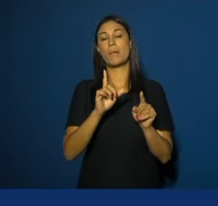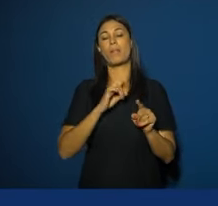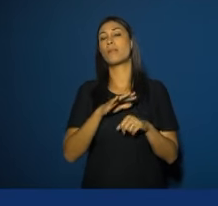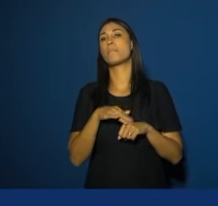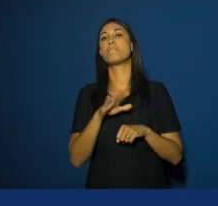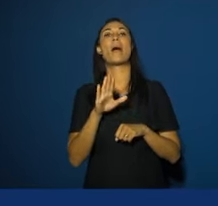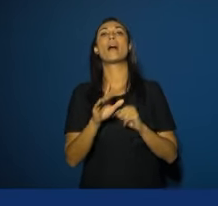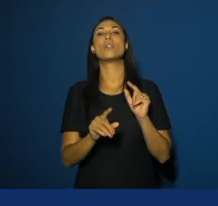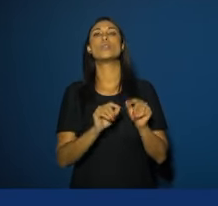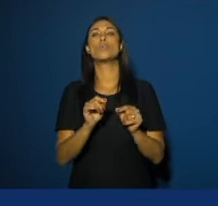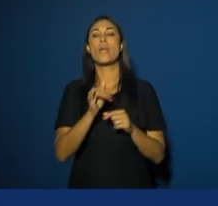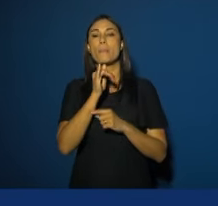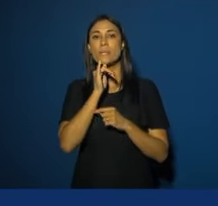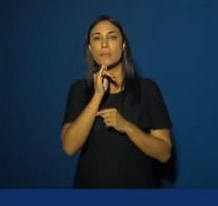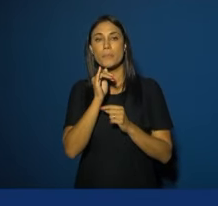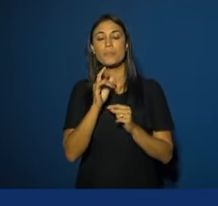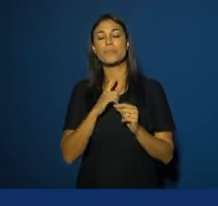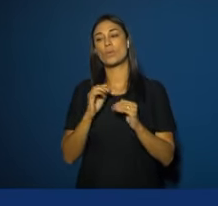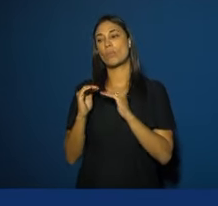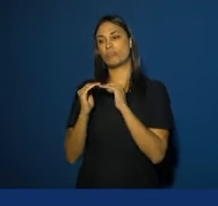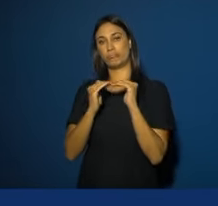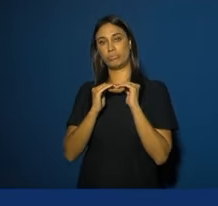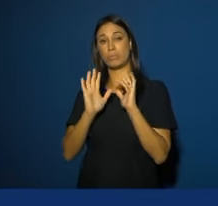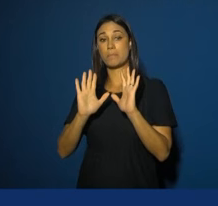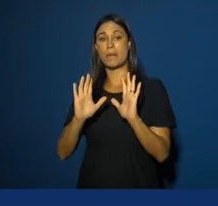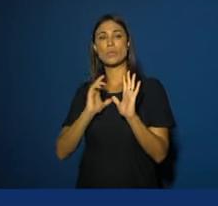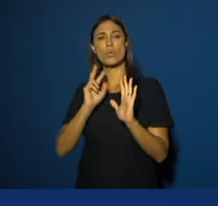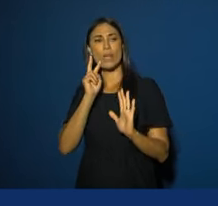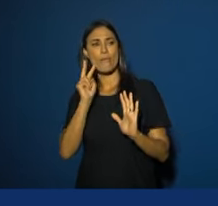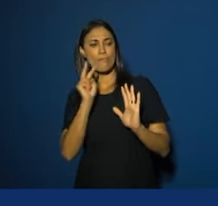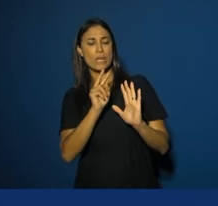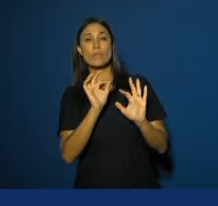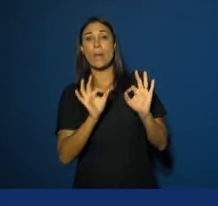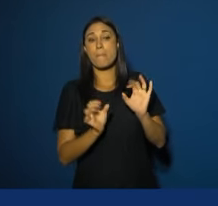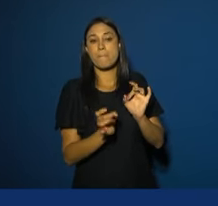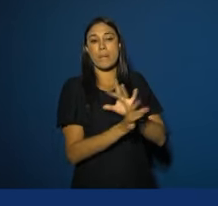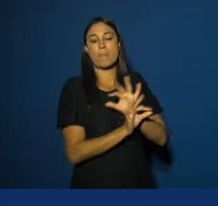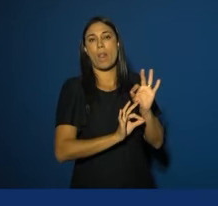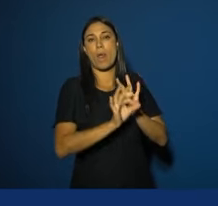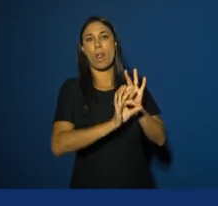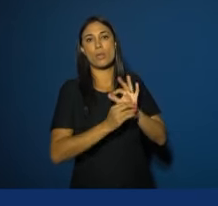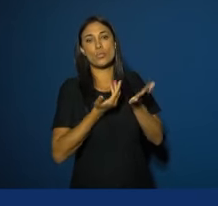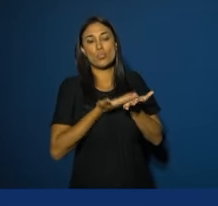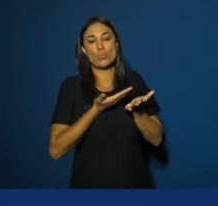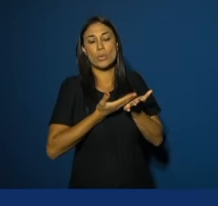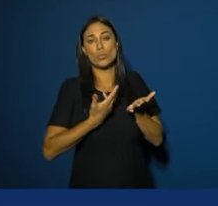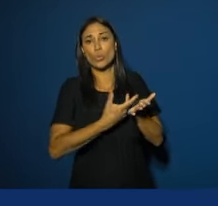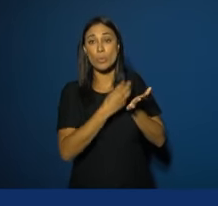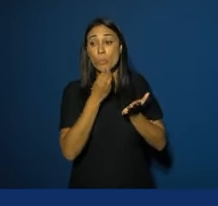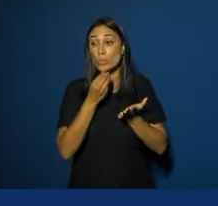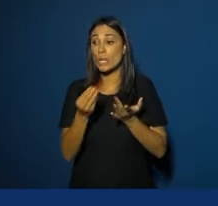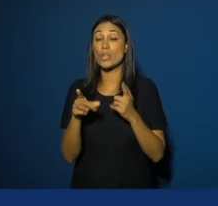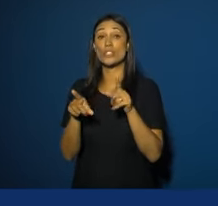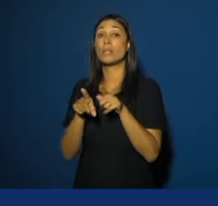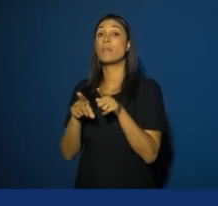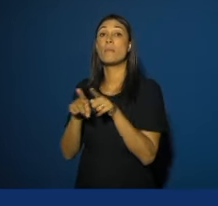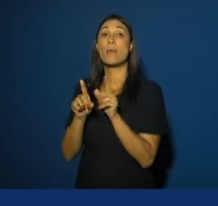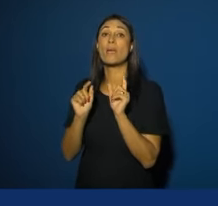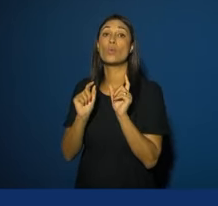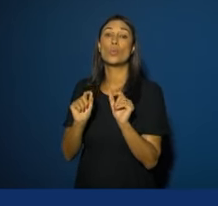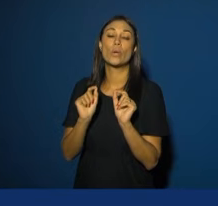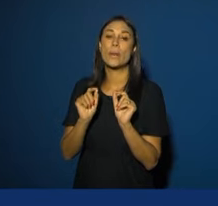mais menores trechos menores faz sentido então a covia está preparada está estudando todas as oportunidades muito